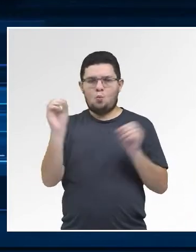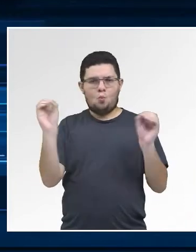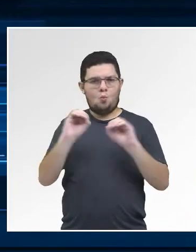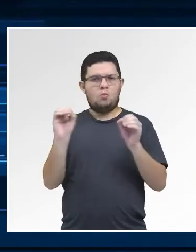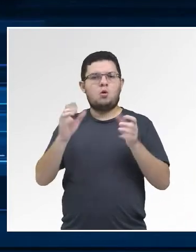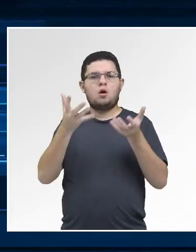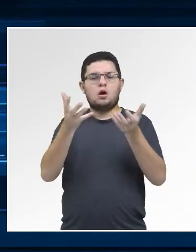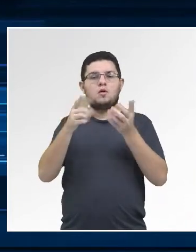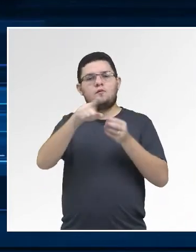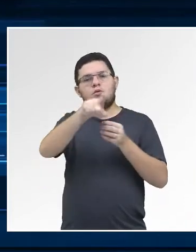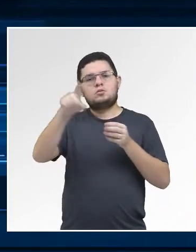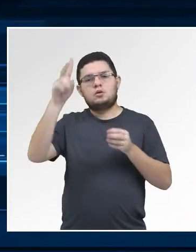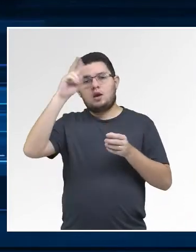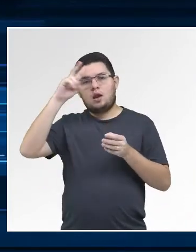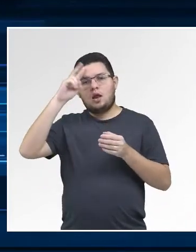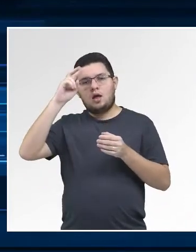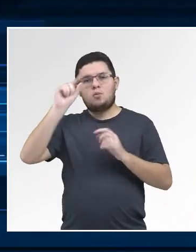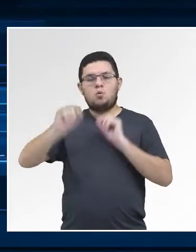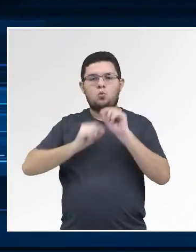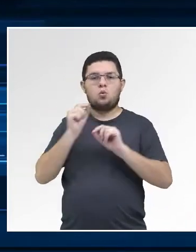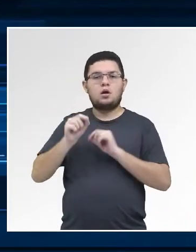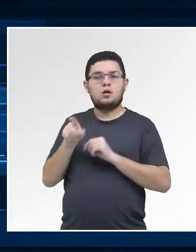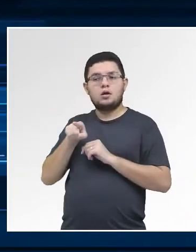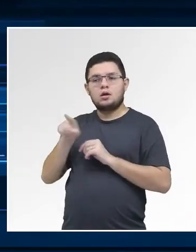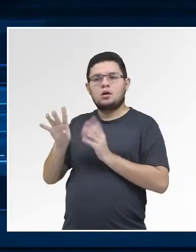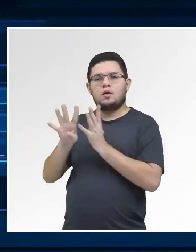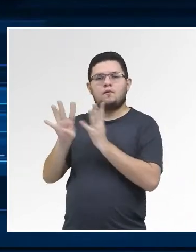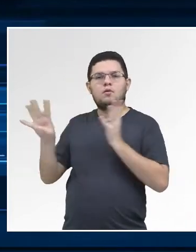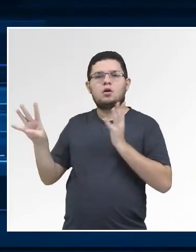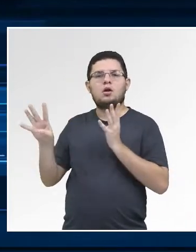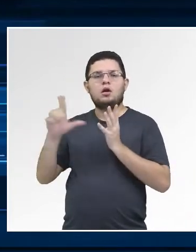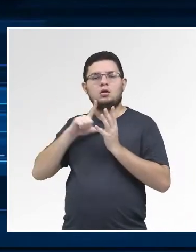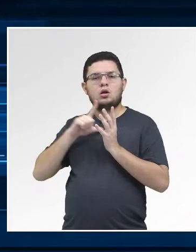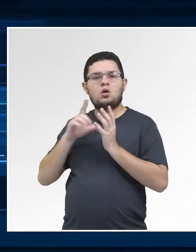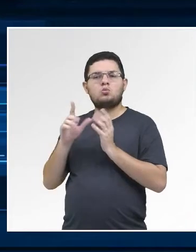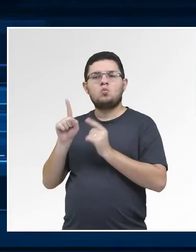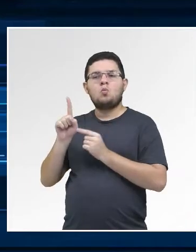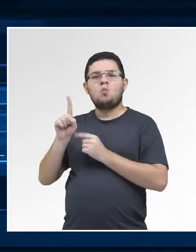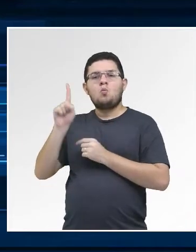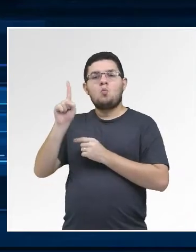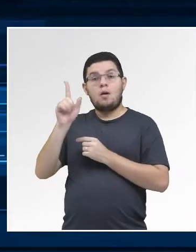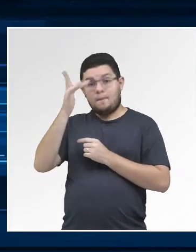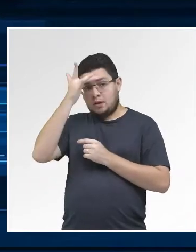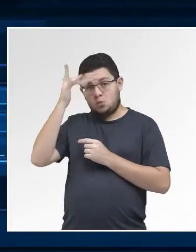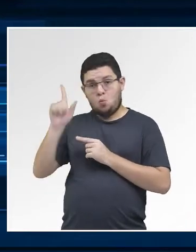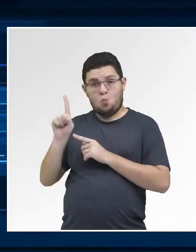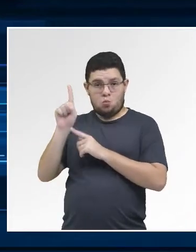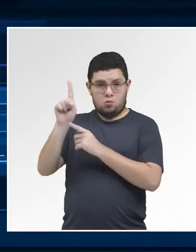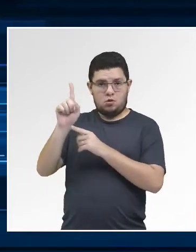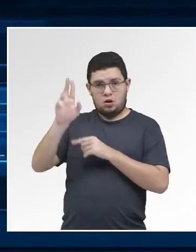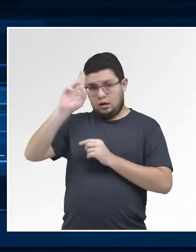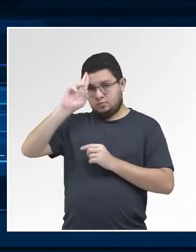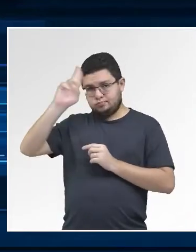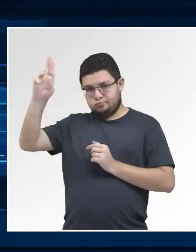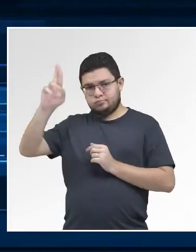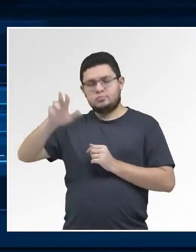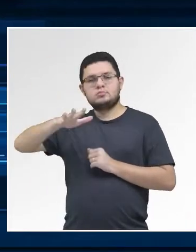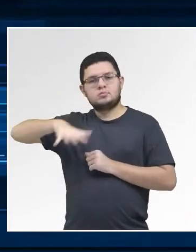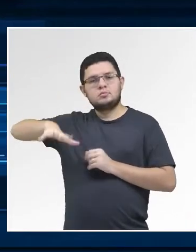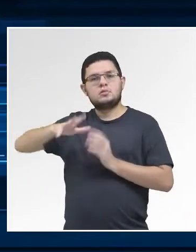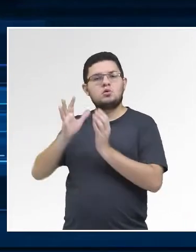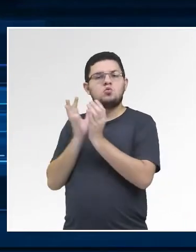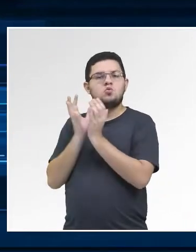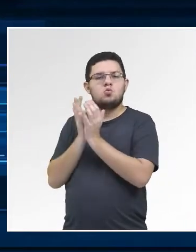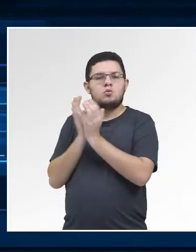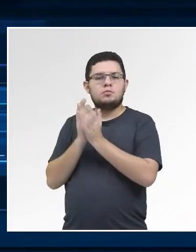está liderando o grupo aí nessa fila? Vamos lá para o chat de novo. Ok, a turma de Barcelos F6 aí já está